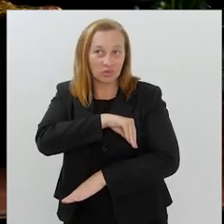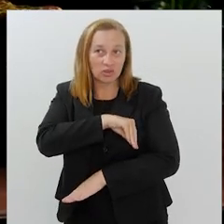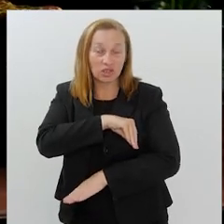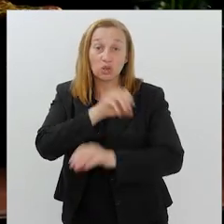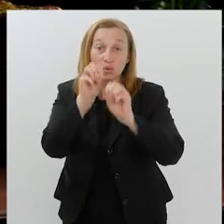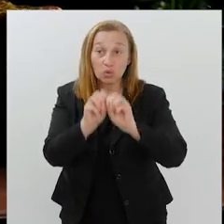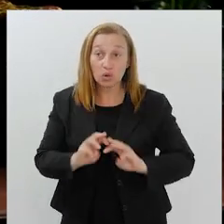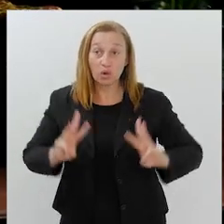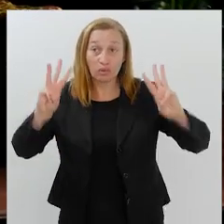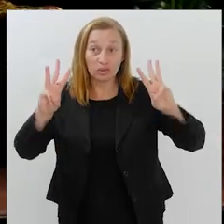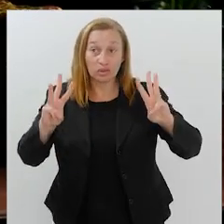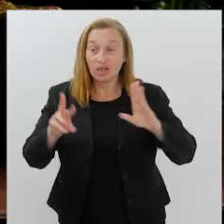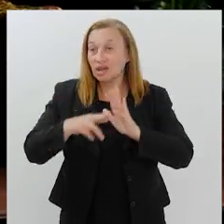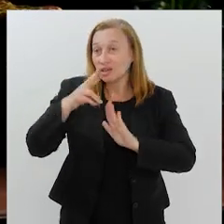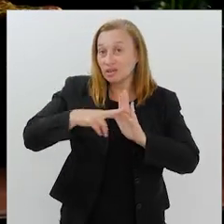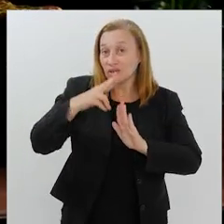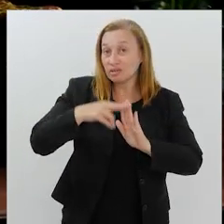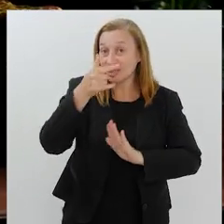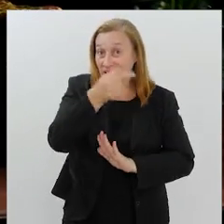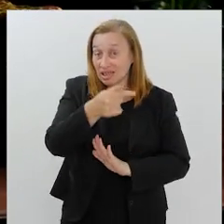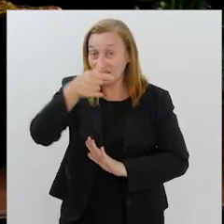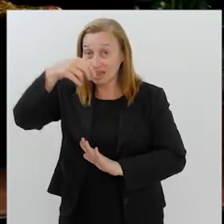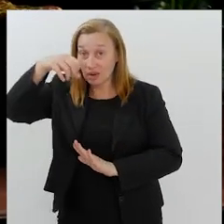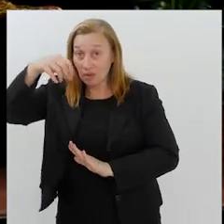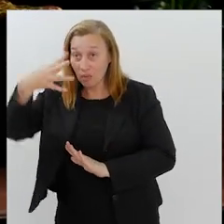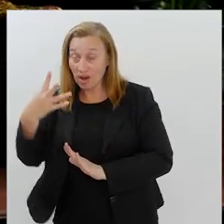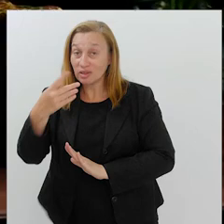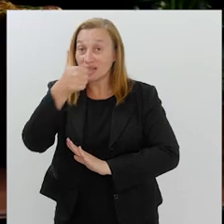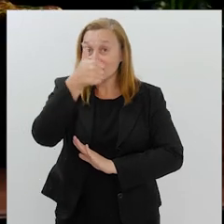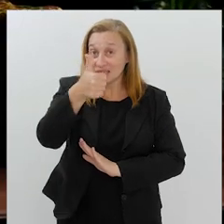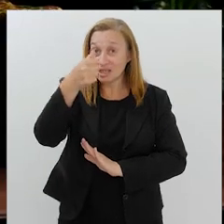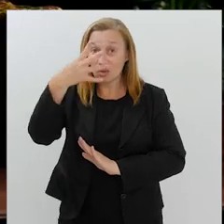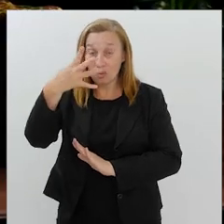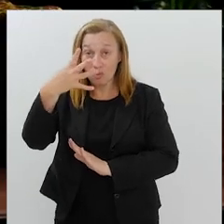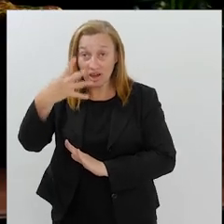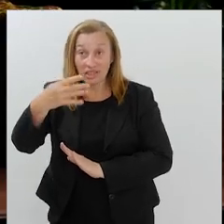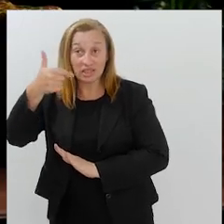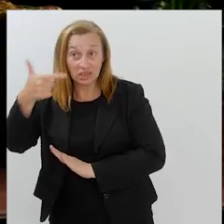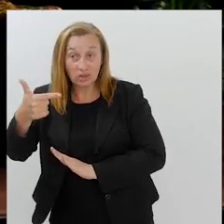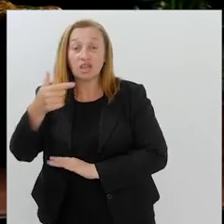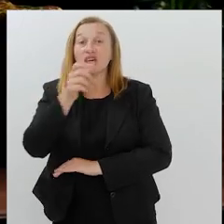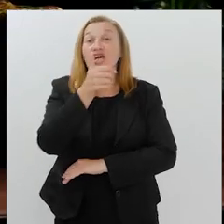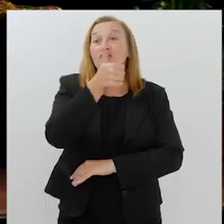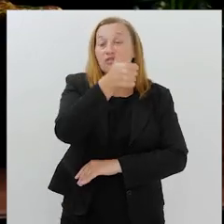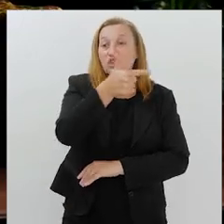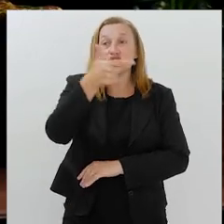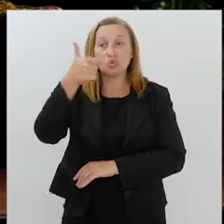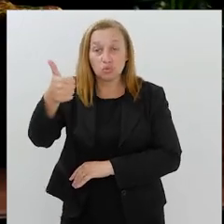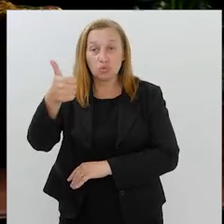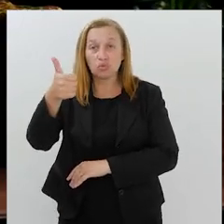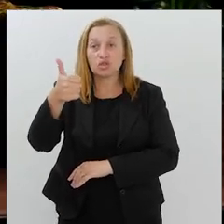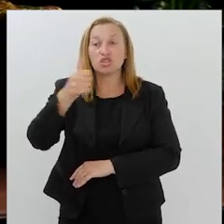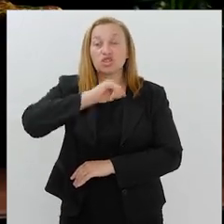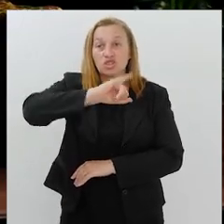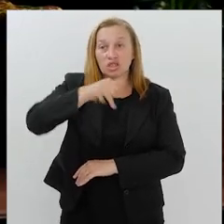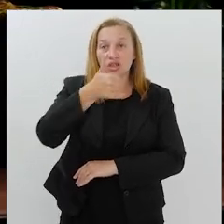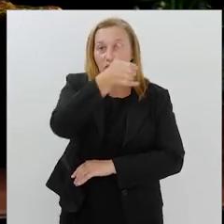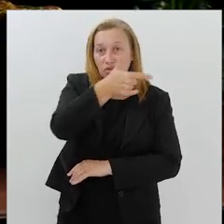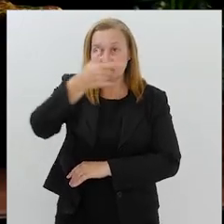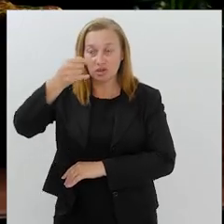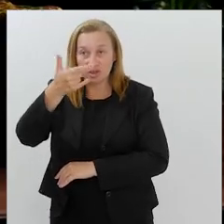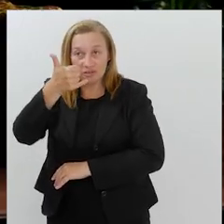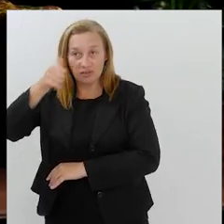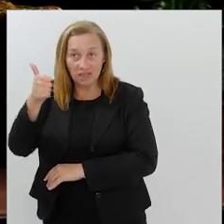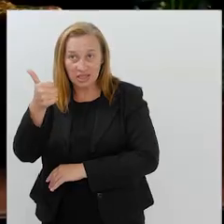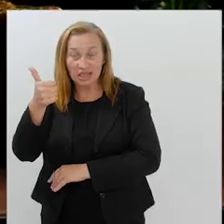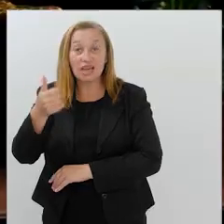instituído pela ONU através da resolução 74 1442 de 21 de Janeiro de 2020 para isso nós